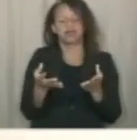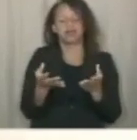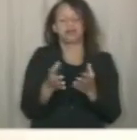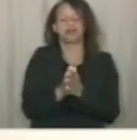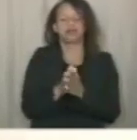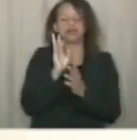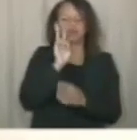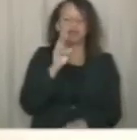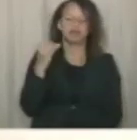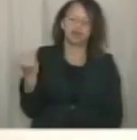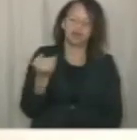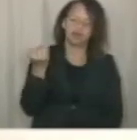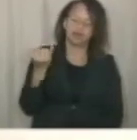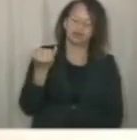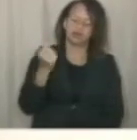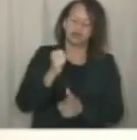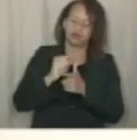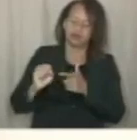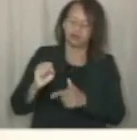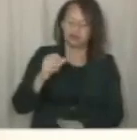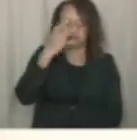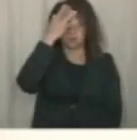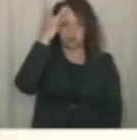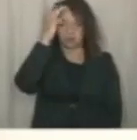a importante defesa do consumidor,